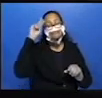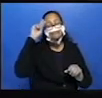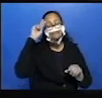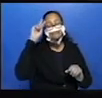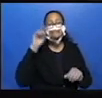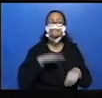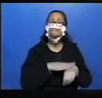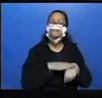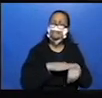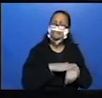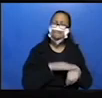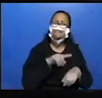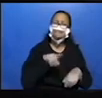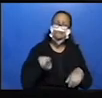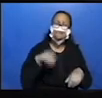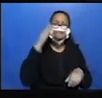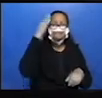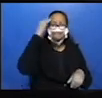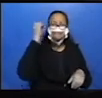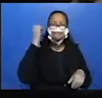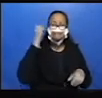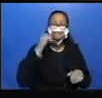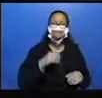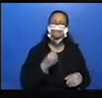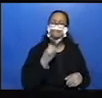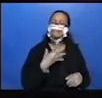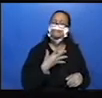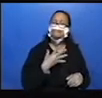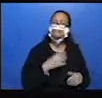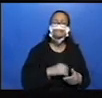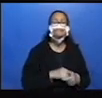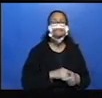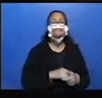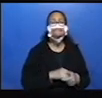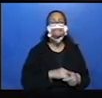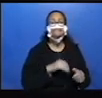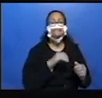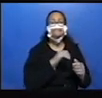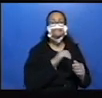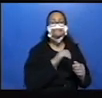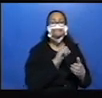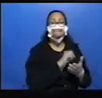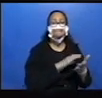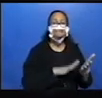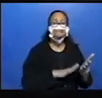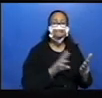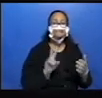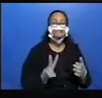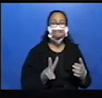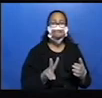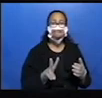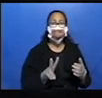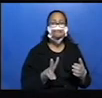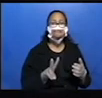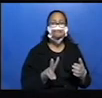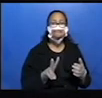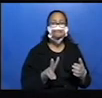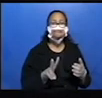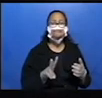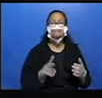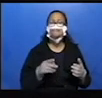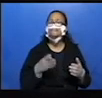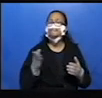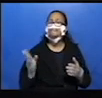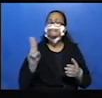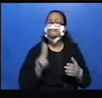sabe aqui, não é assim? Tá bom? Número 2, em qual alternativa todas as palavras e expressões são usadas